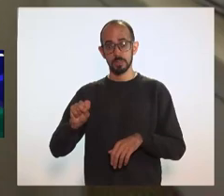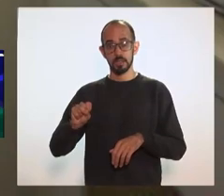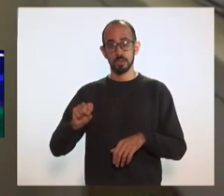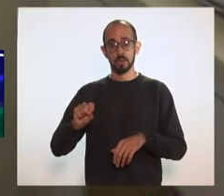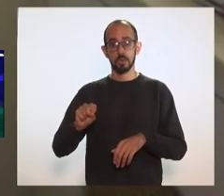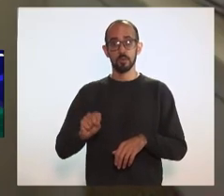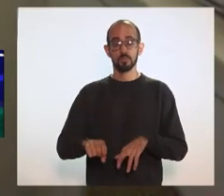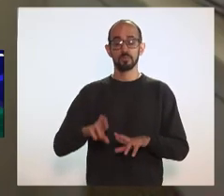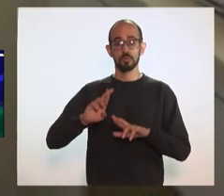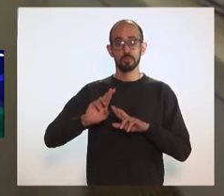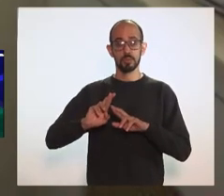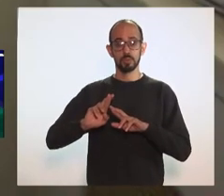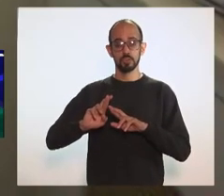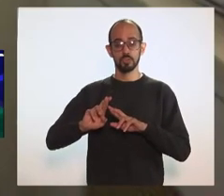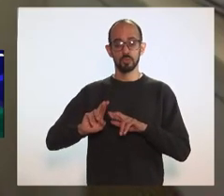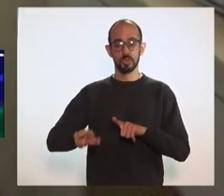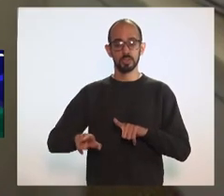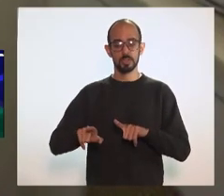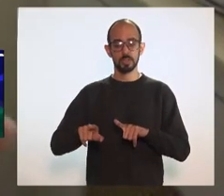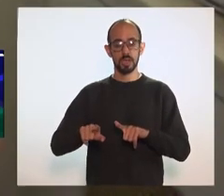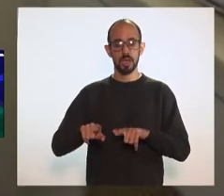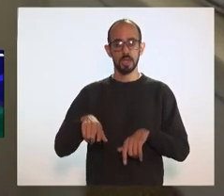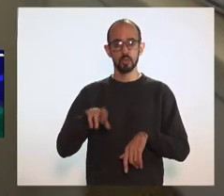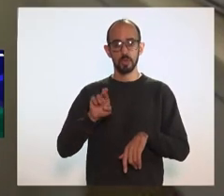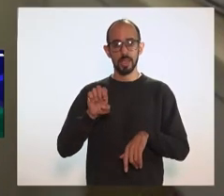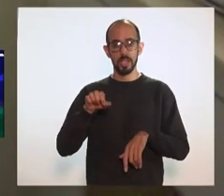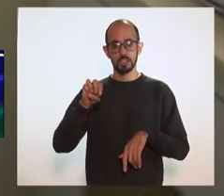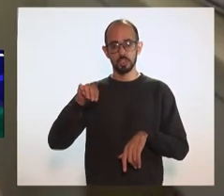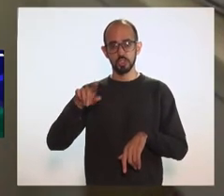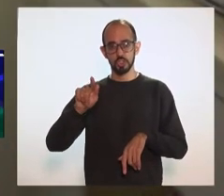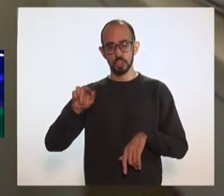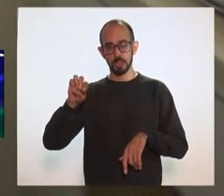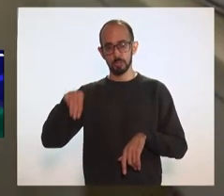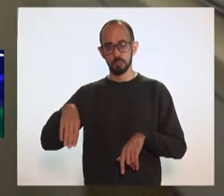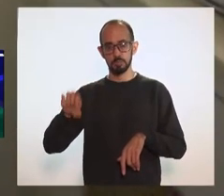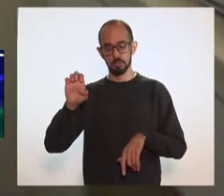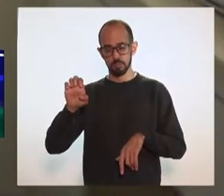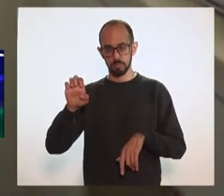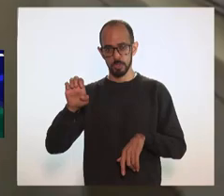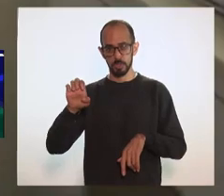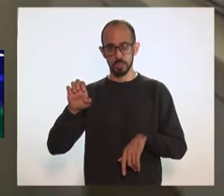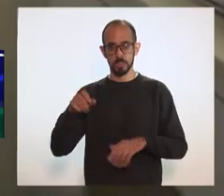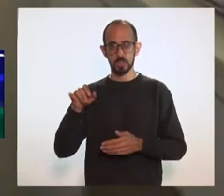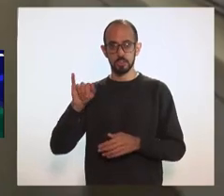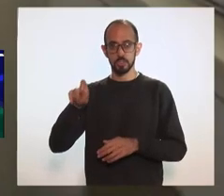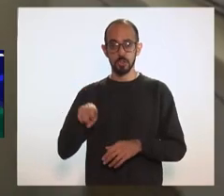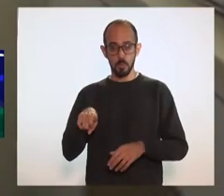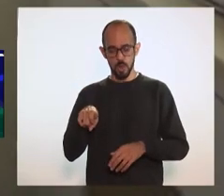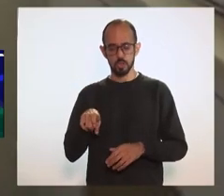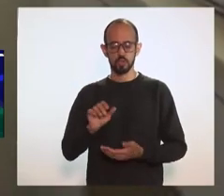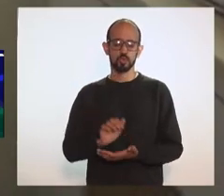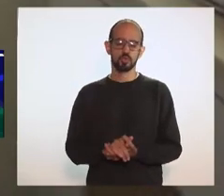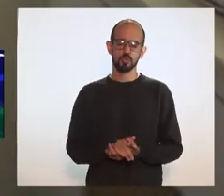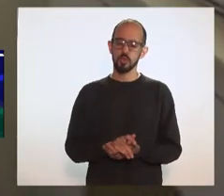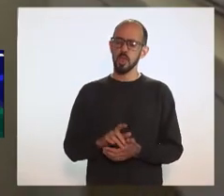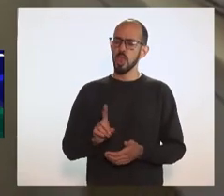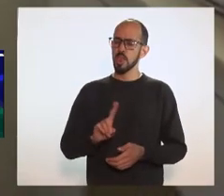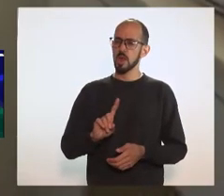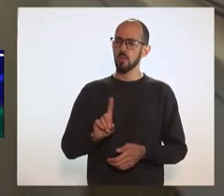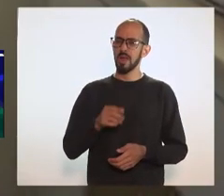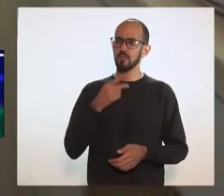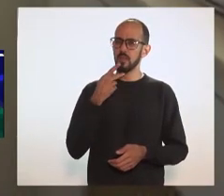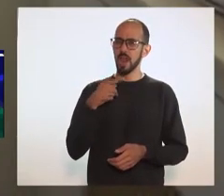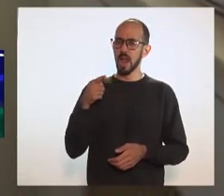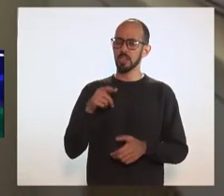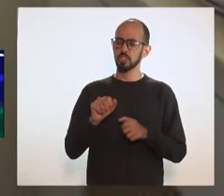tributação para a indústria moageira, de trigo. E por aí vai. Nós não estamos falando em aderir a